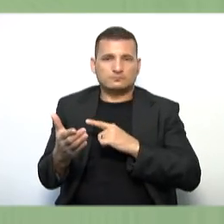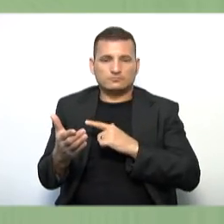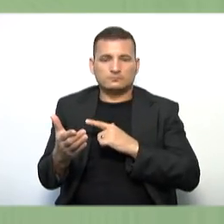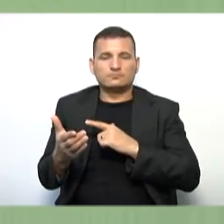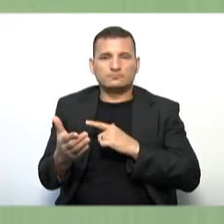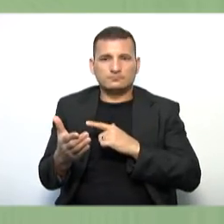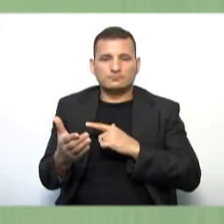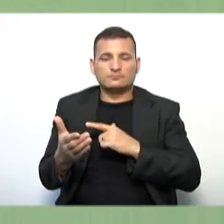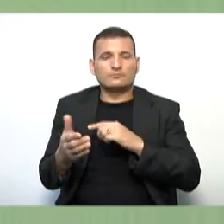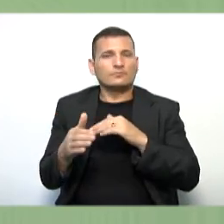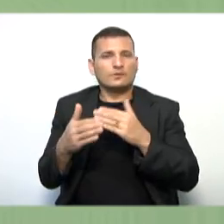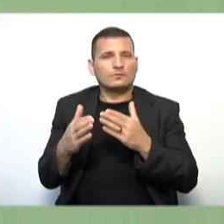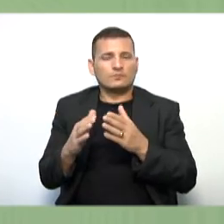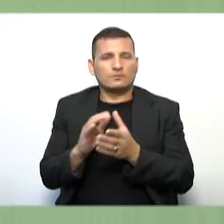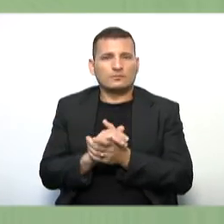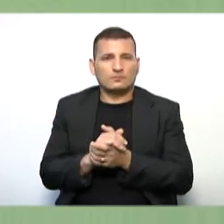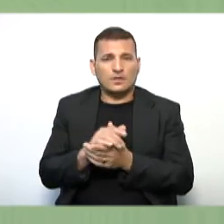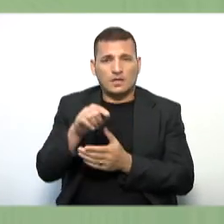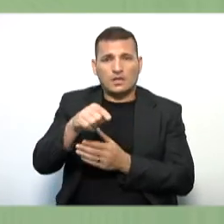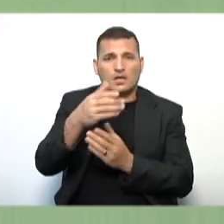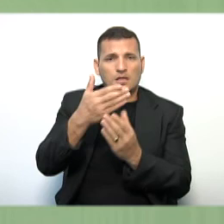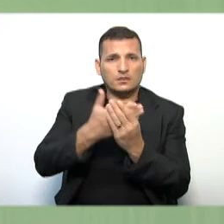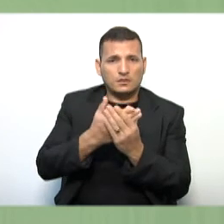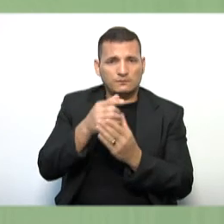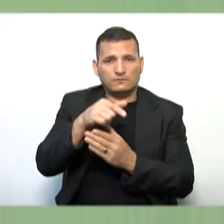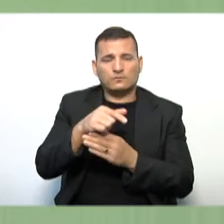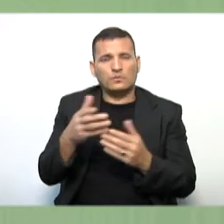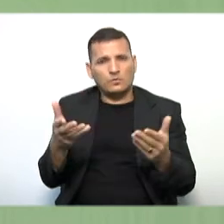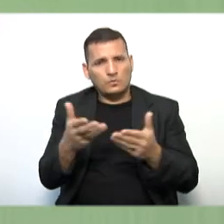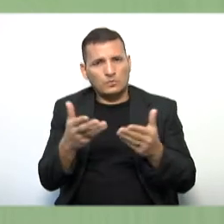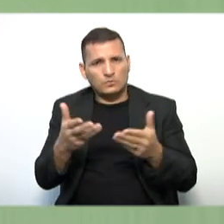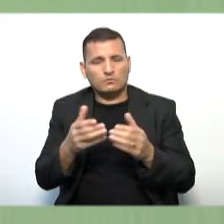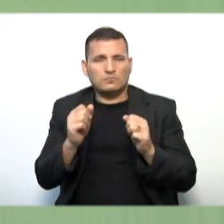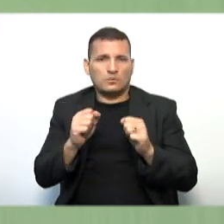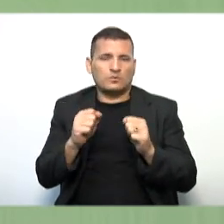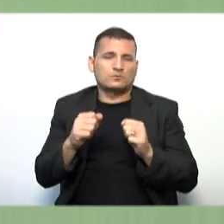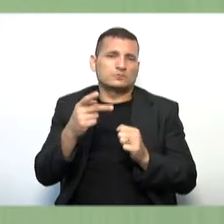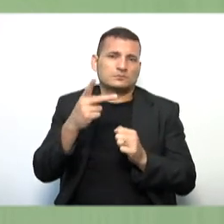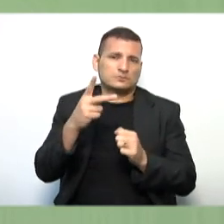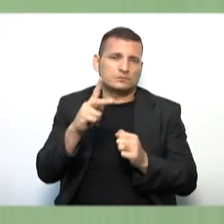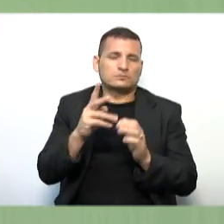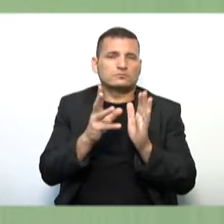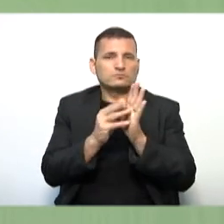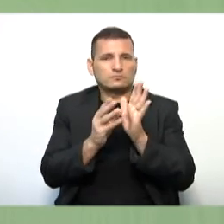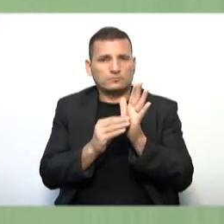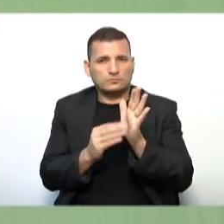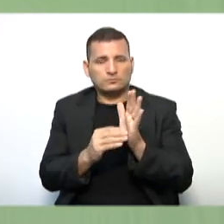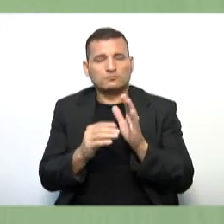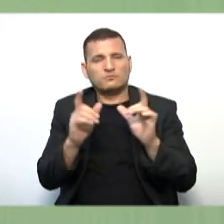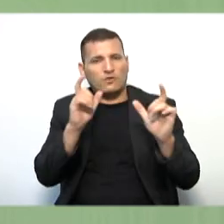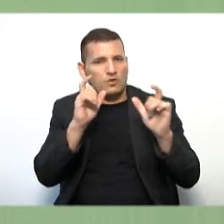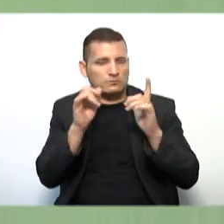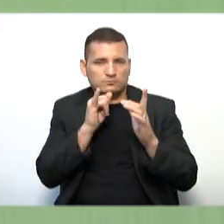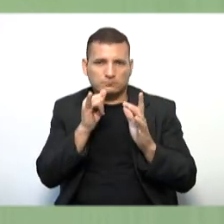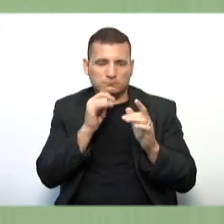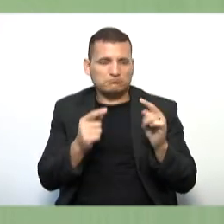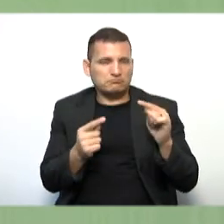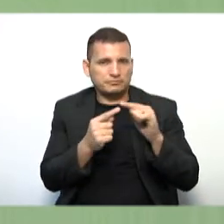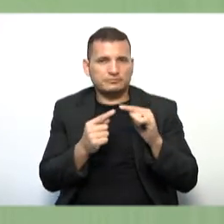que a identificação desse arquivo hoje pode ser pelo seu conteúdo também numa foto, por exemplo.